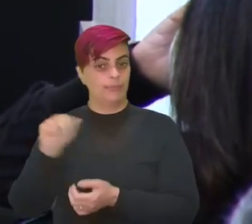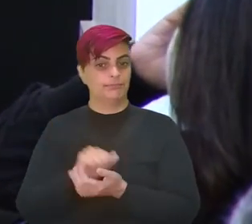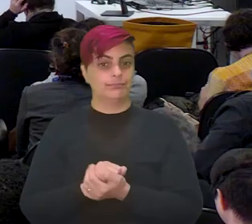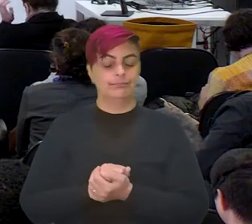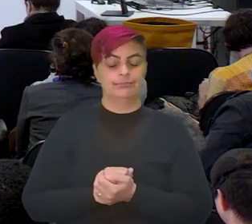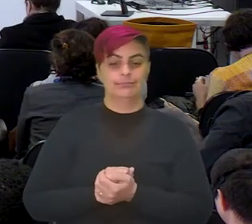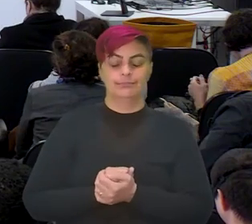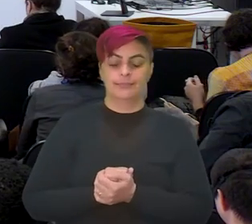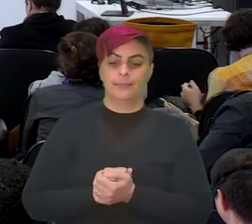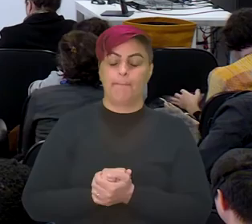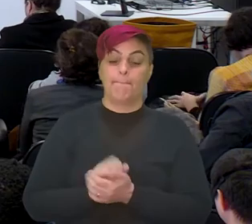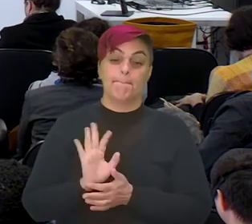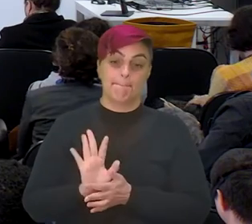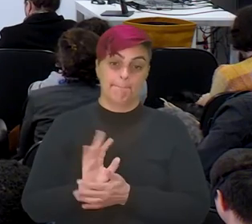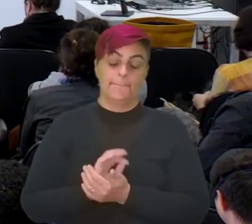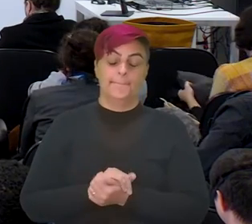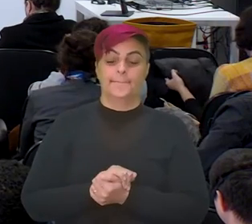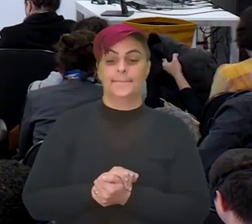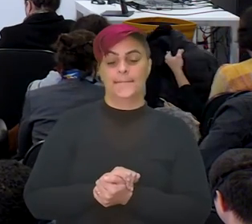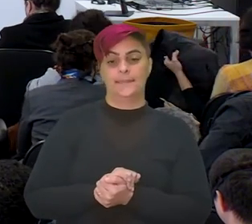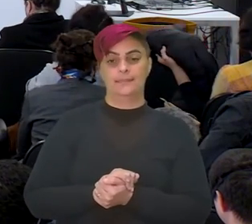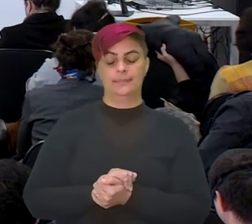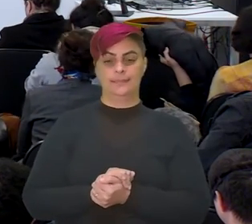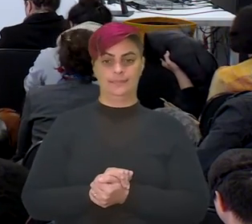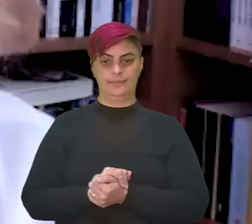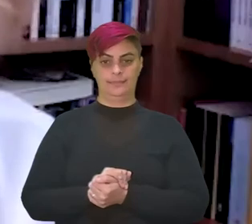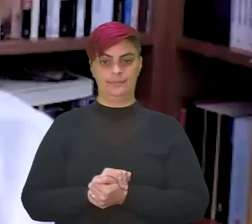obrigada. Tá? Eu acho que, enfim,